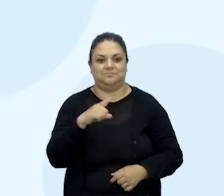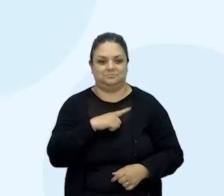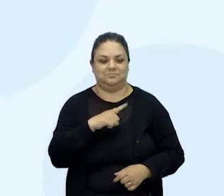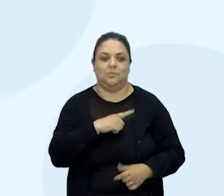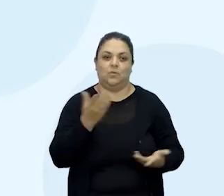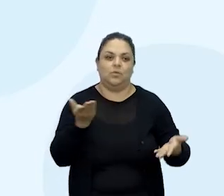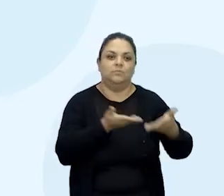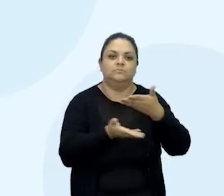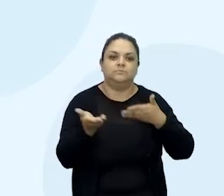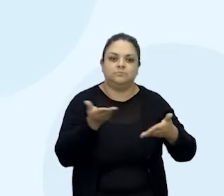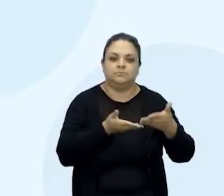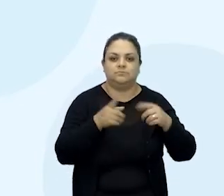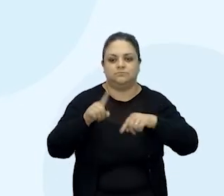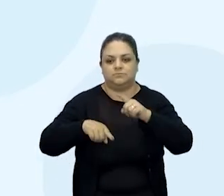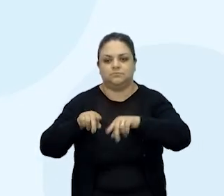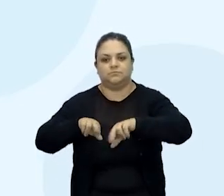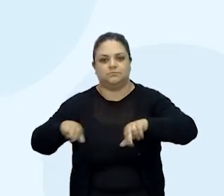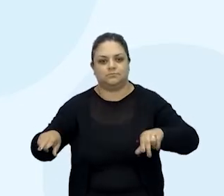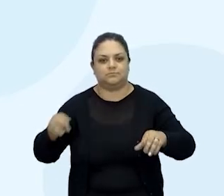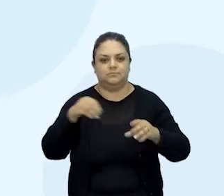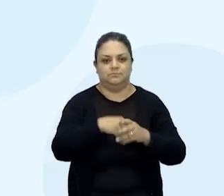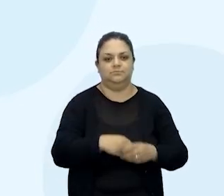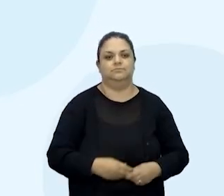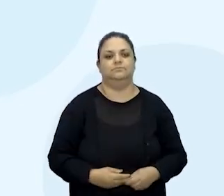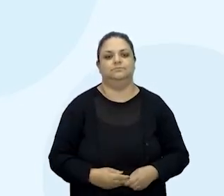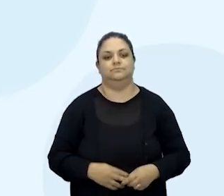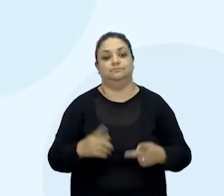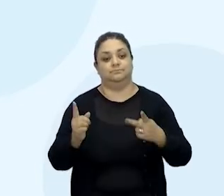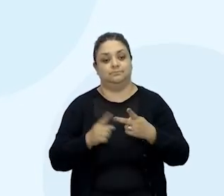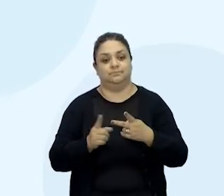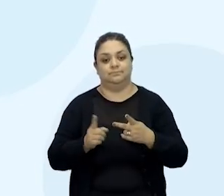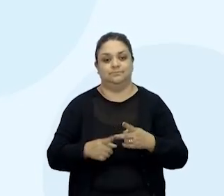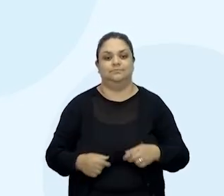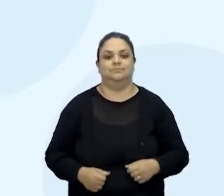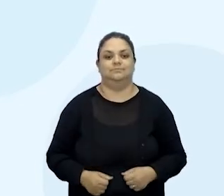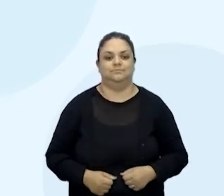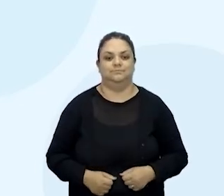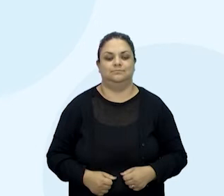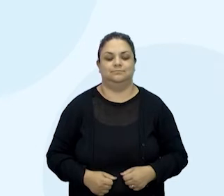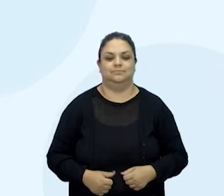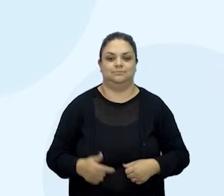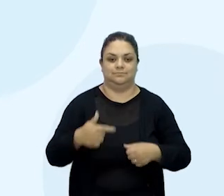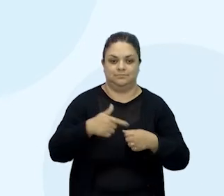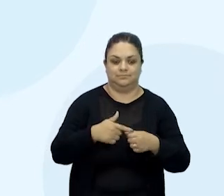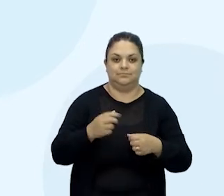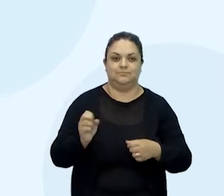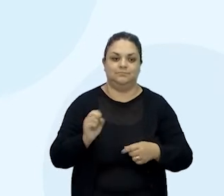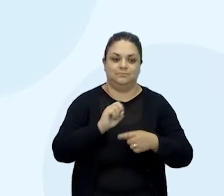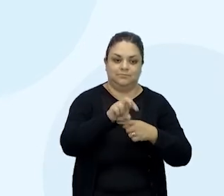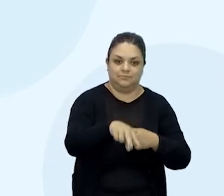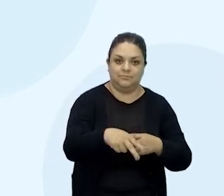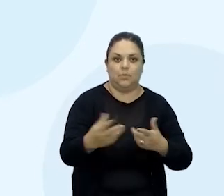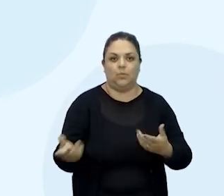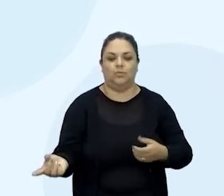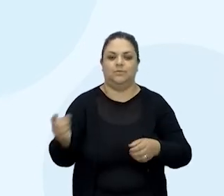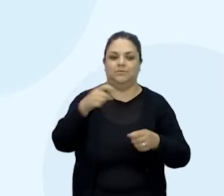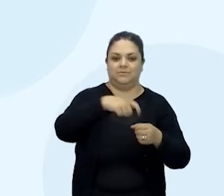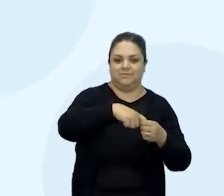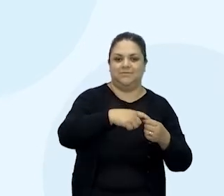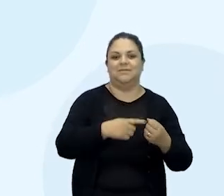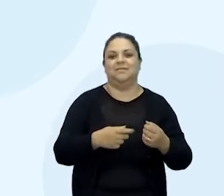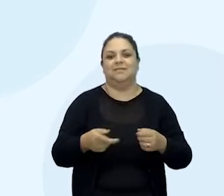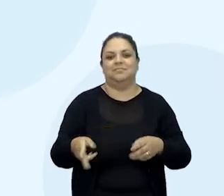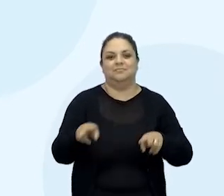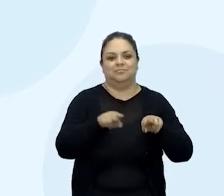mercadorias, né? A ação de deter-se e abastecer-se ou para embarcar ou desembarcar